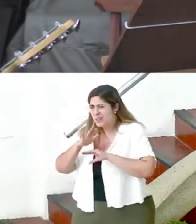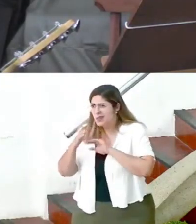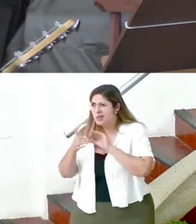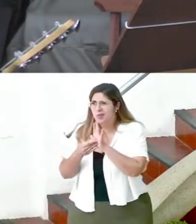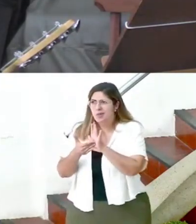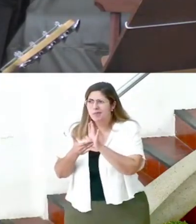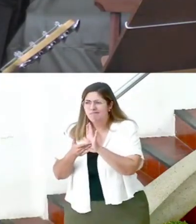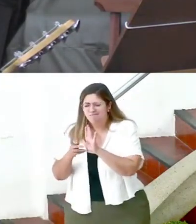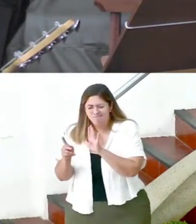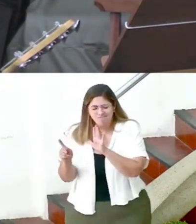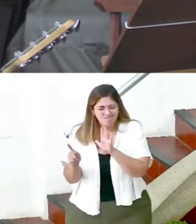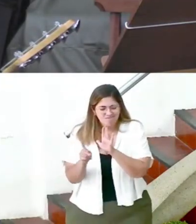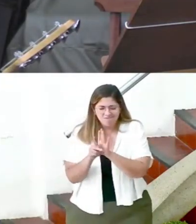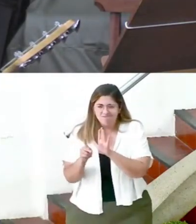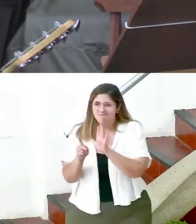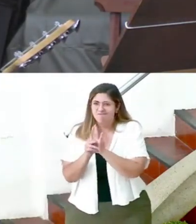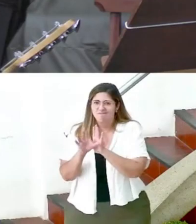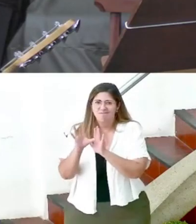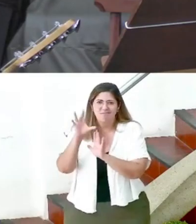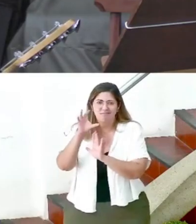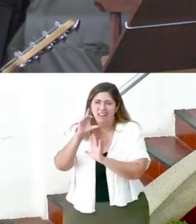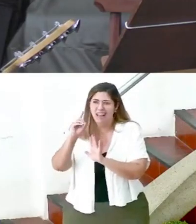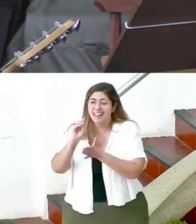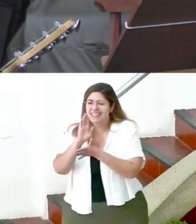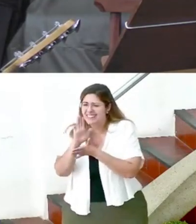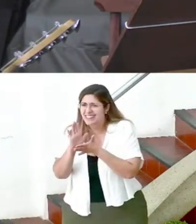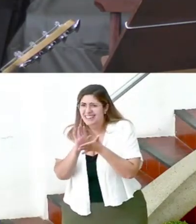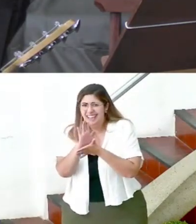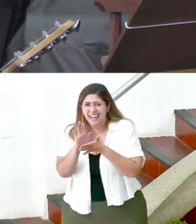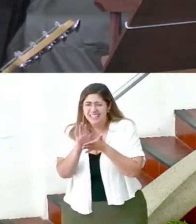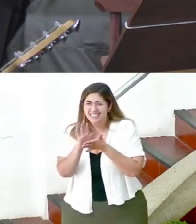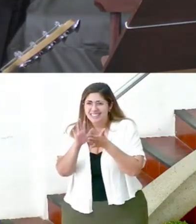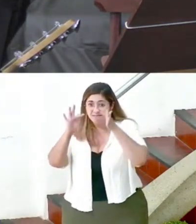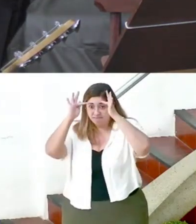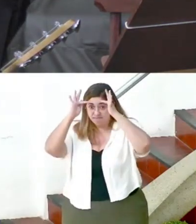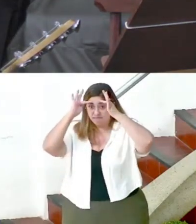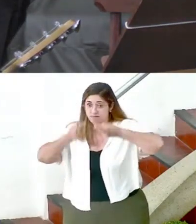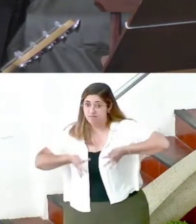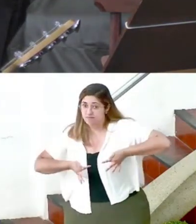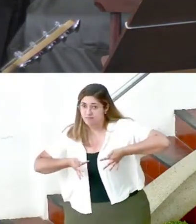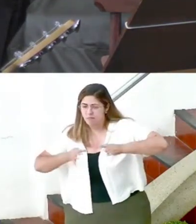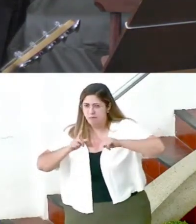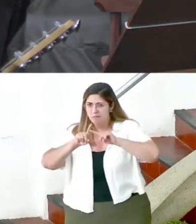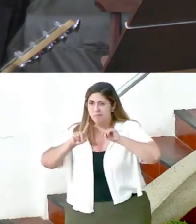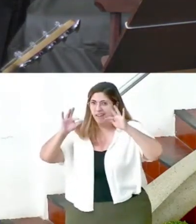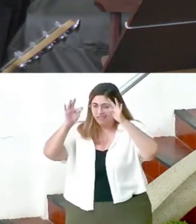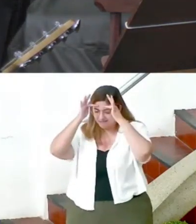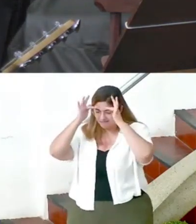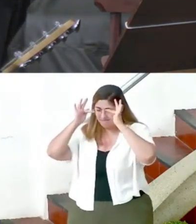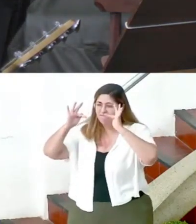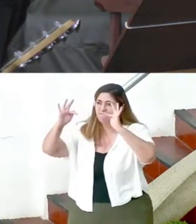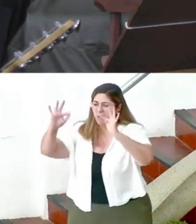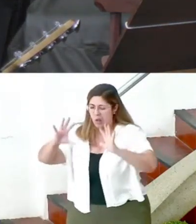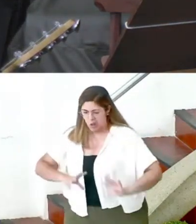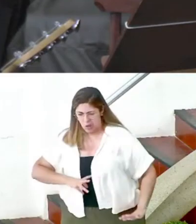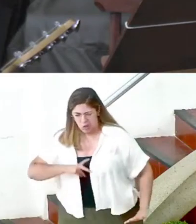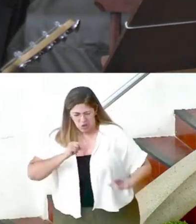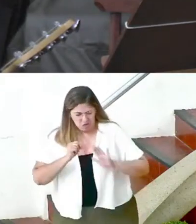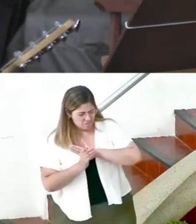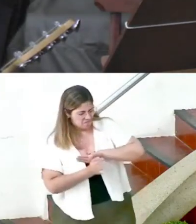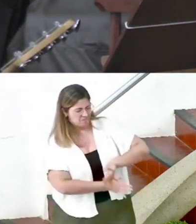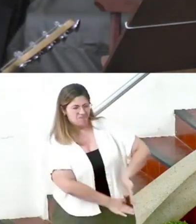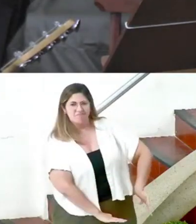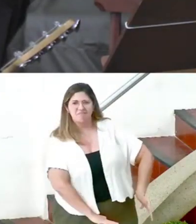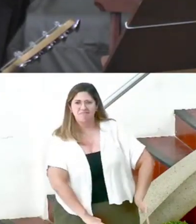mesmo, tudo, tudo, tudo, tudo, então não sobra mais espaço para a infidelidade, não sobra mais espaço para o orgulho, não sobra mais espaço